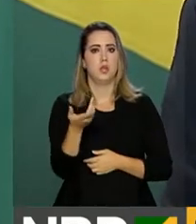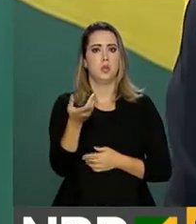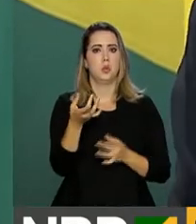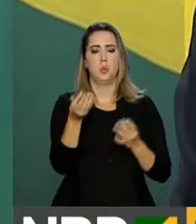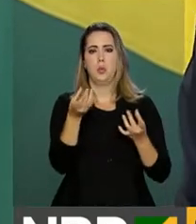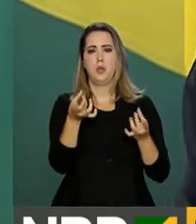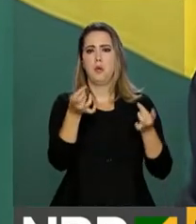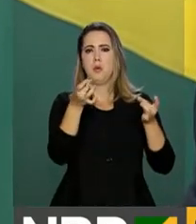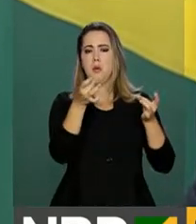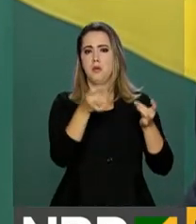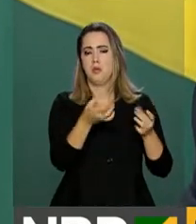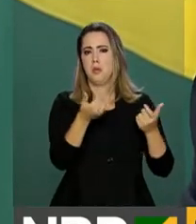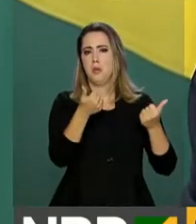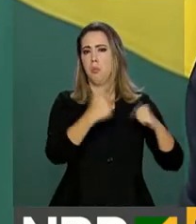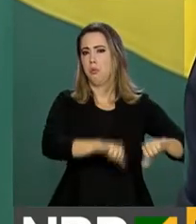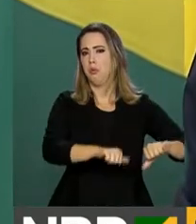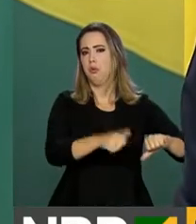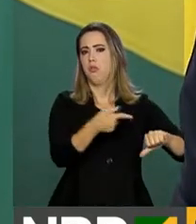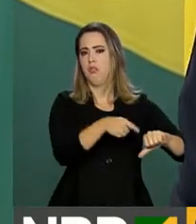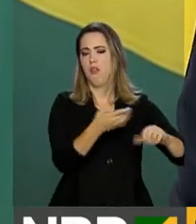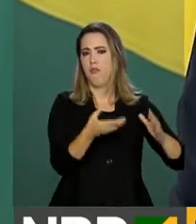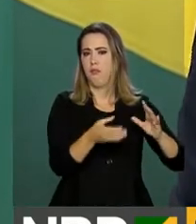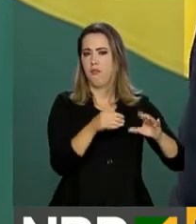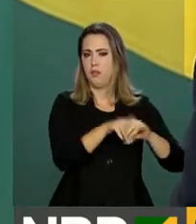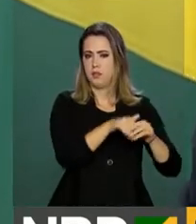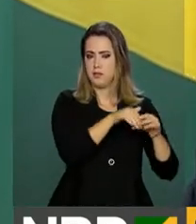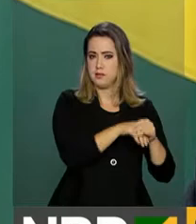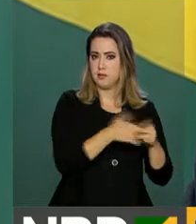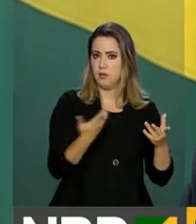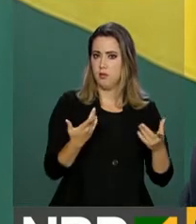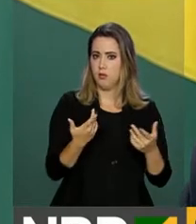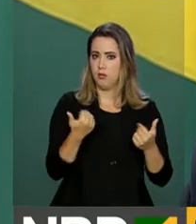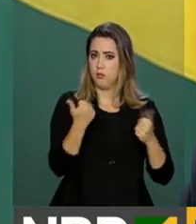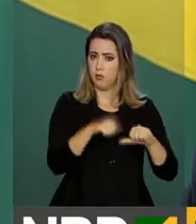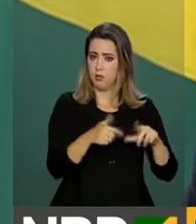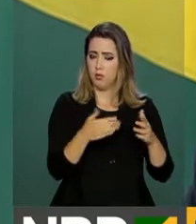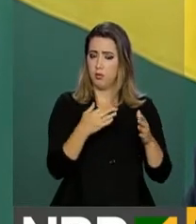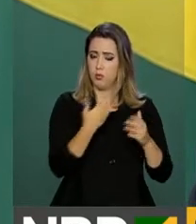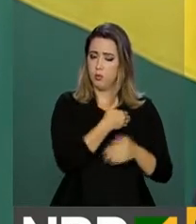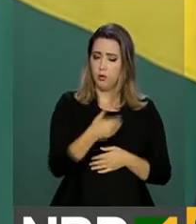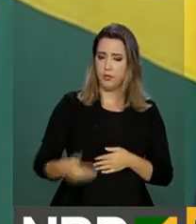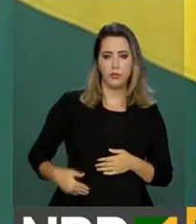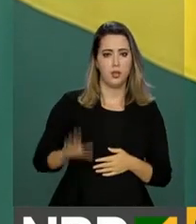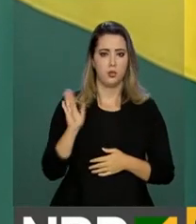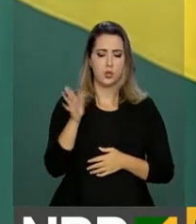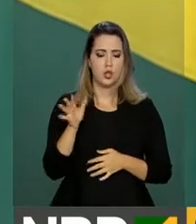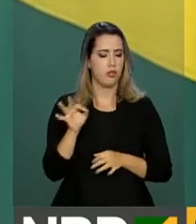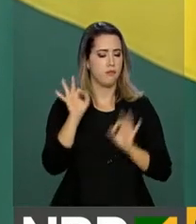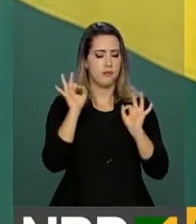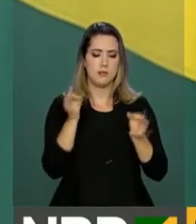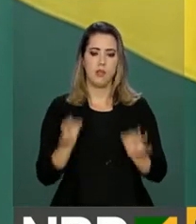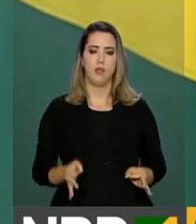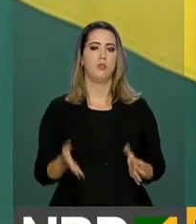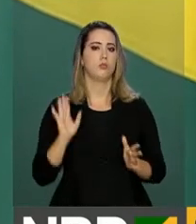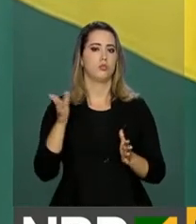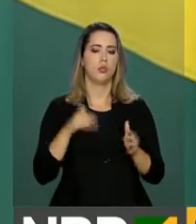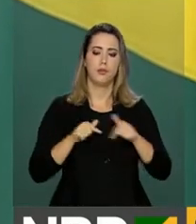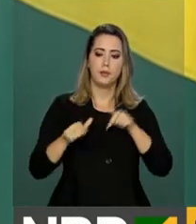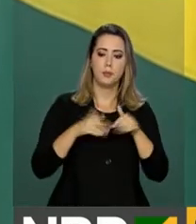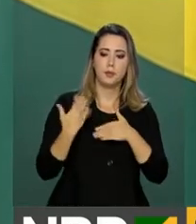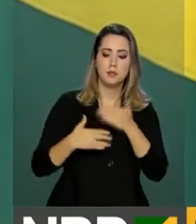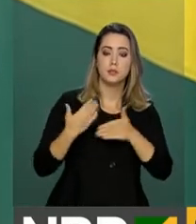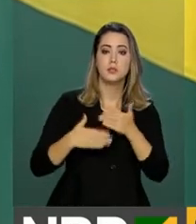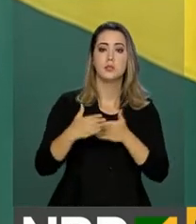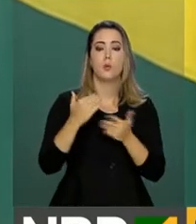eventual o a não votação da previdência que inviabiliza o governo o governo já se fez já foi feito e continuará